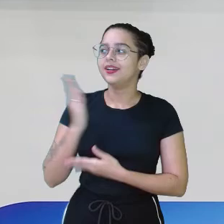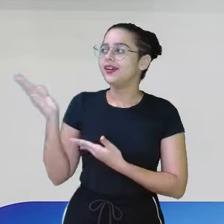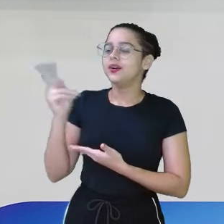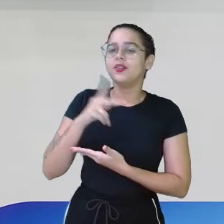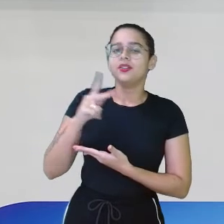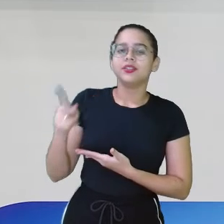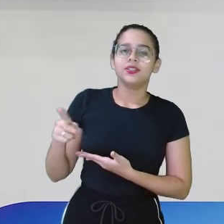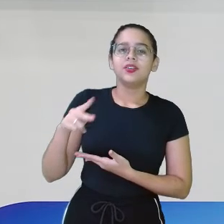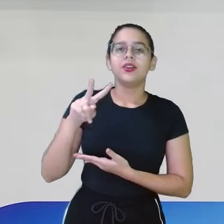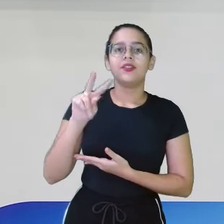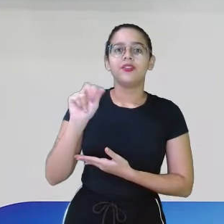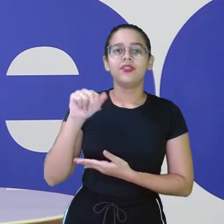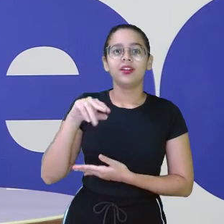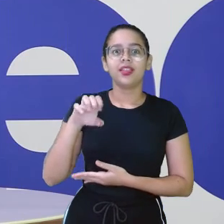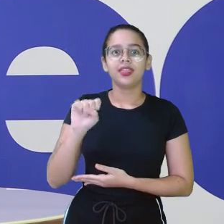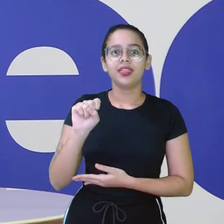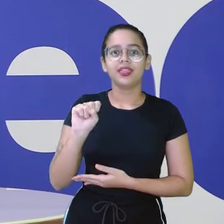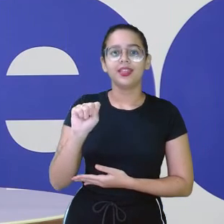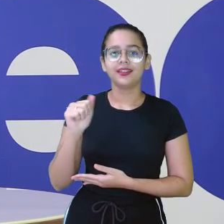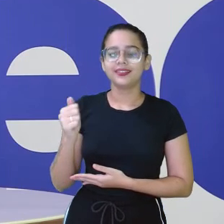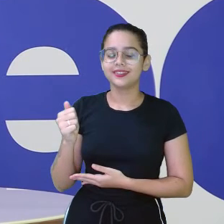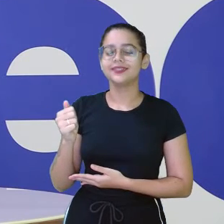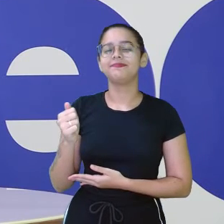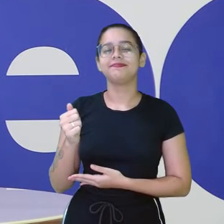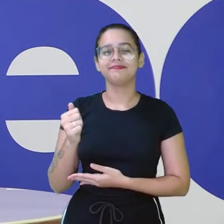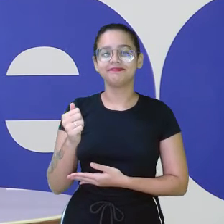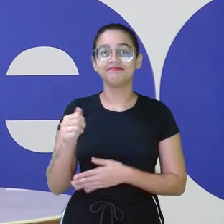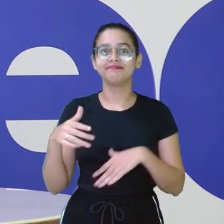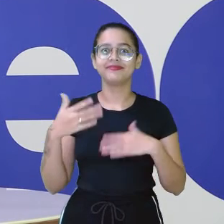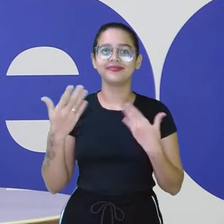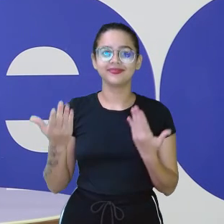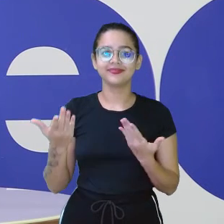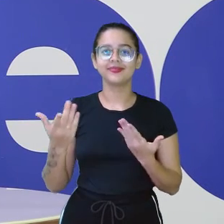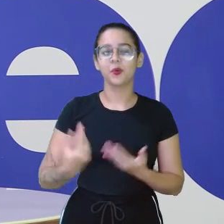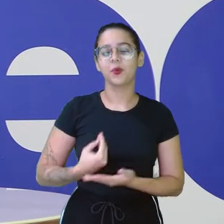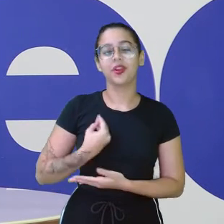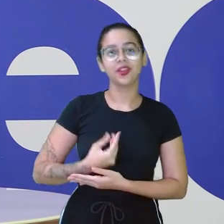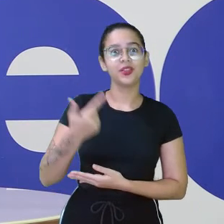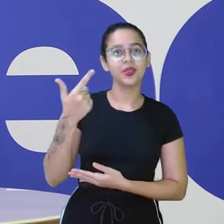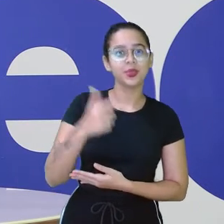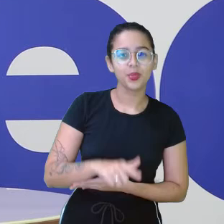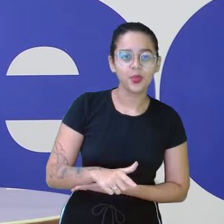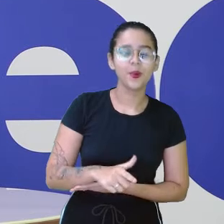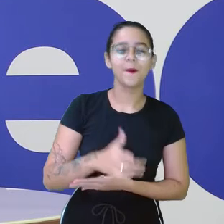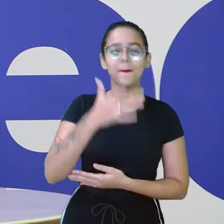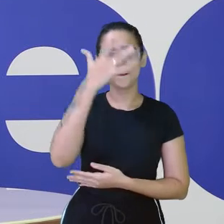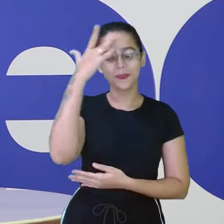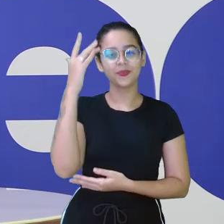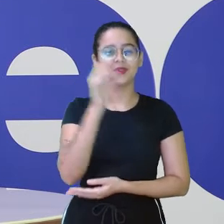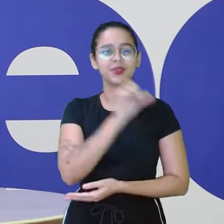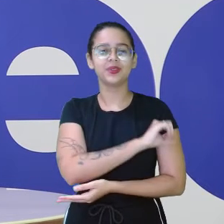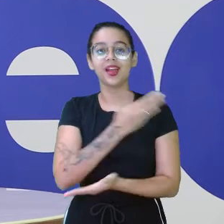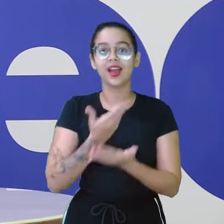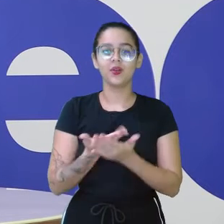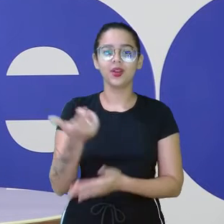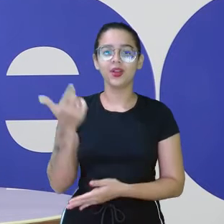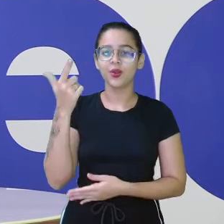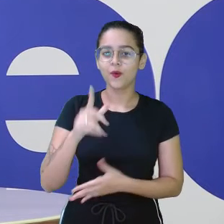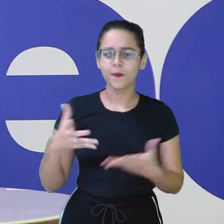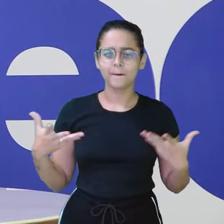Professora Vanessa. Opa, vamos chegando por aqui, né, meu povo do nono ano, para mais uma aula